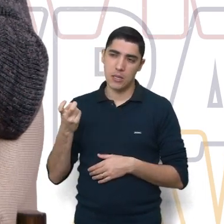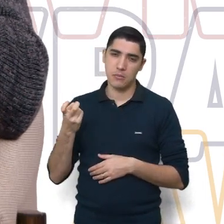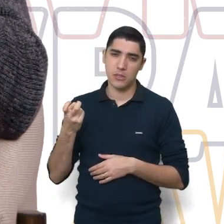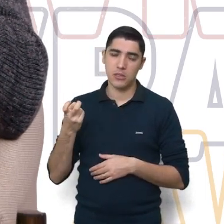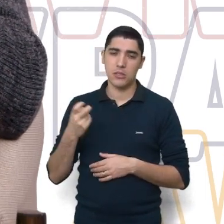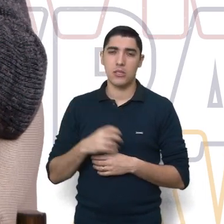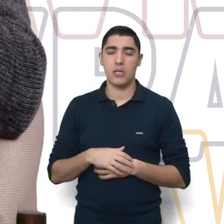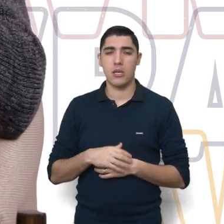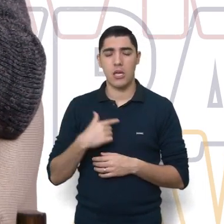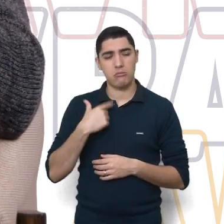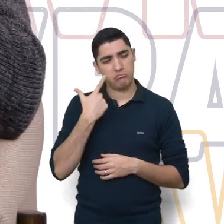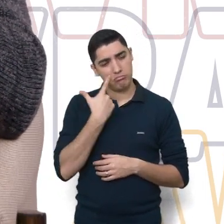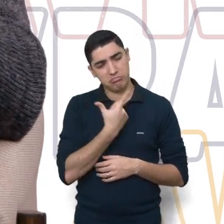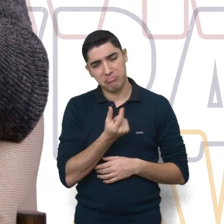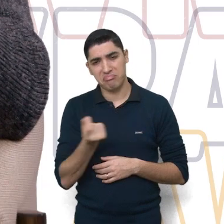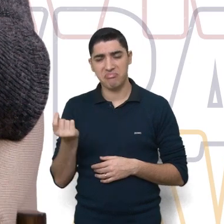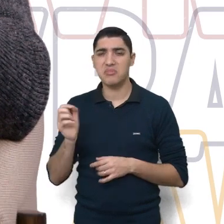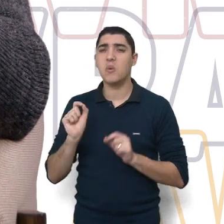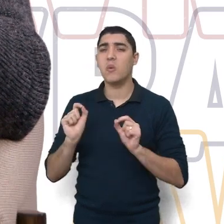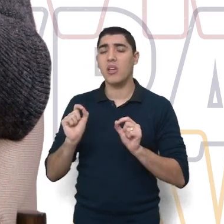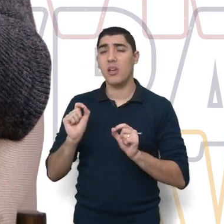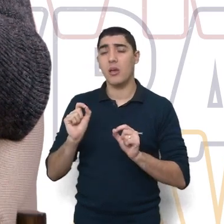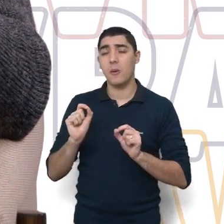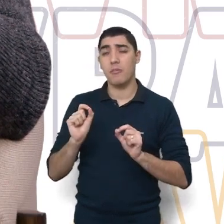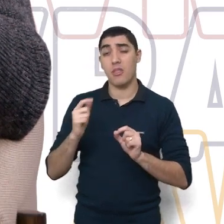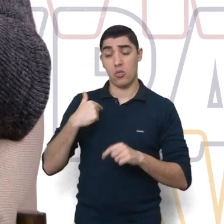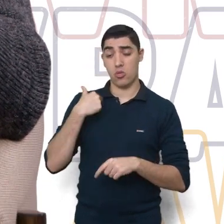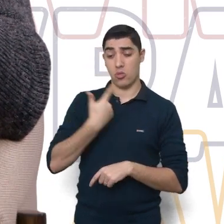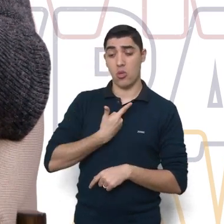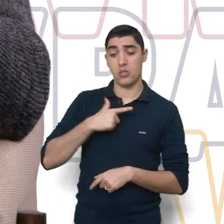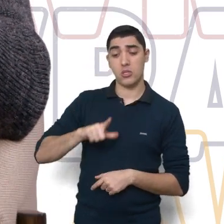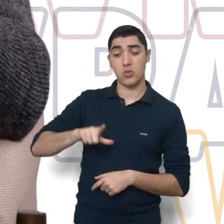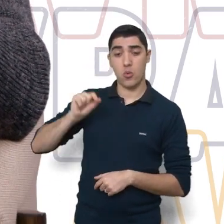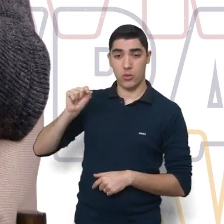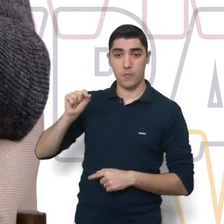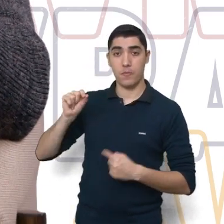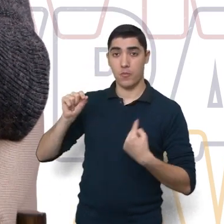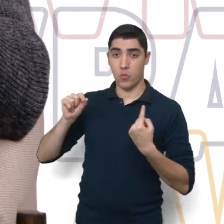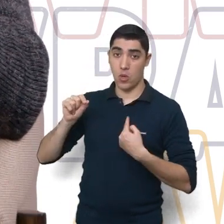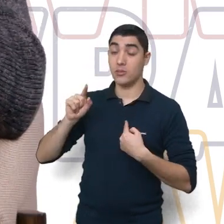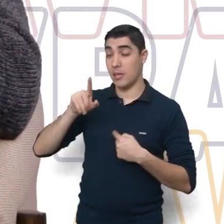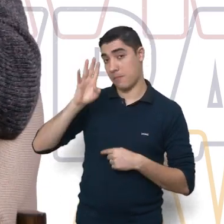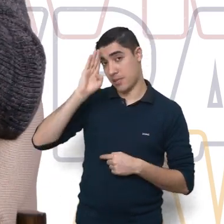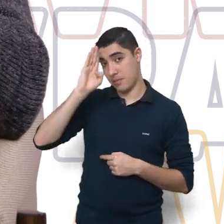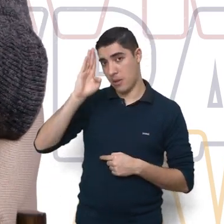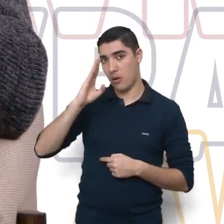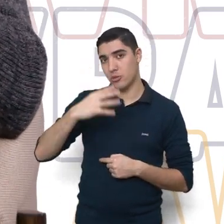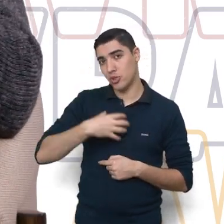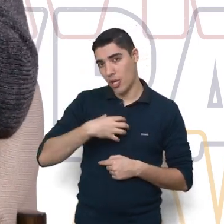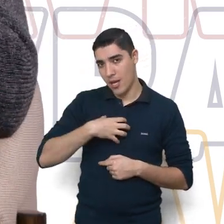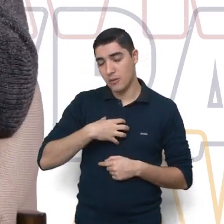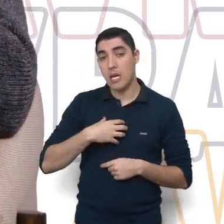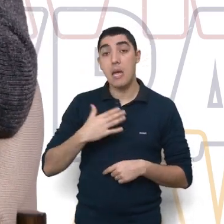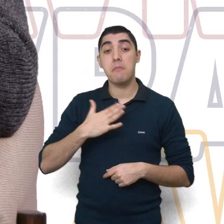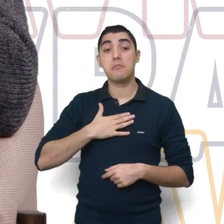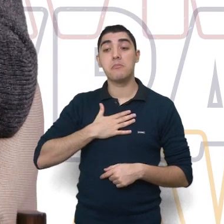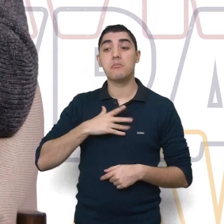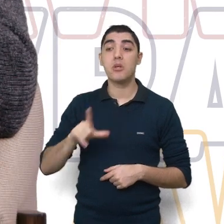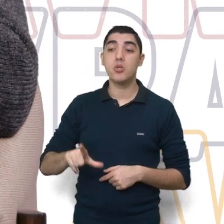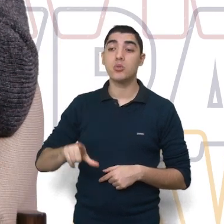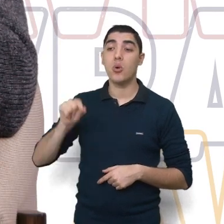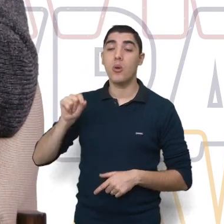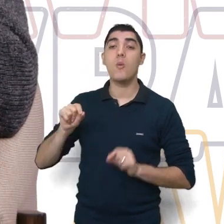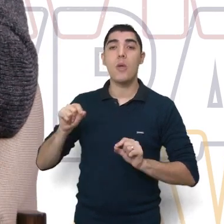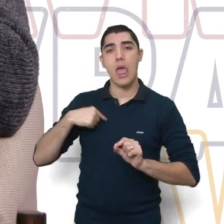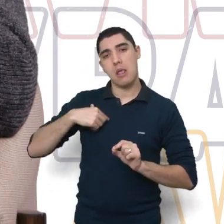a nossa principal ferramenta são nossas escolhas tá as tomadas de decisão que